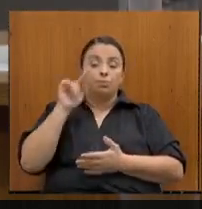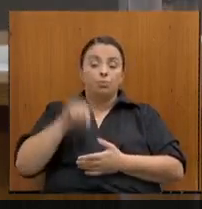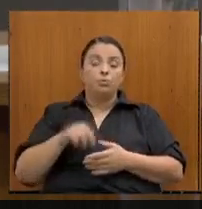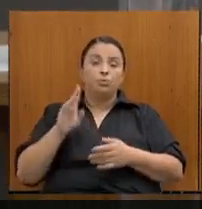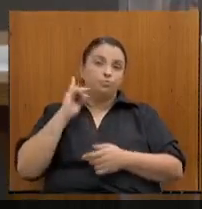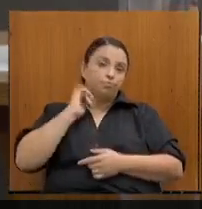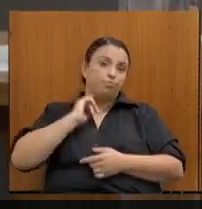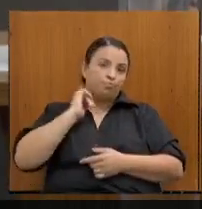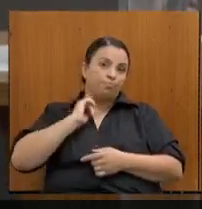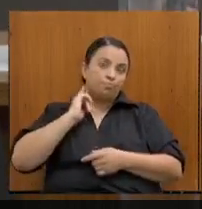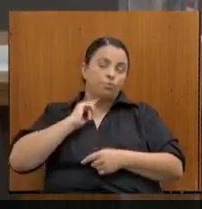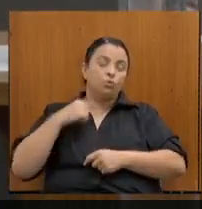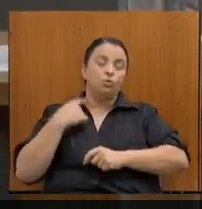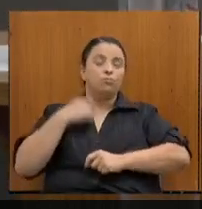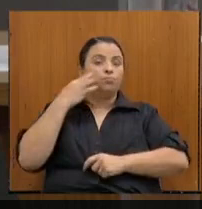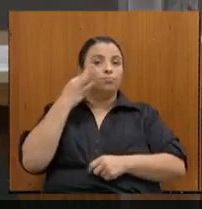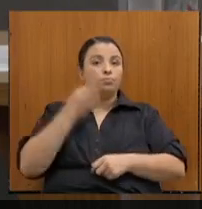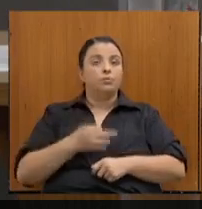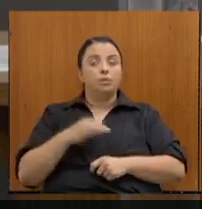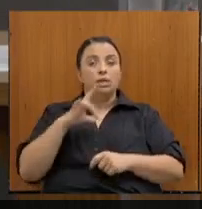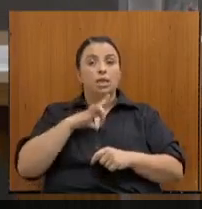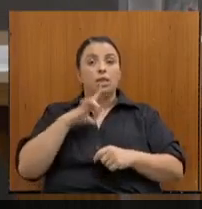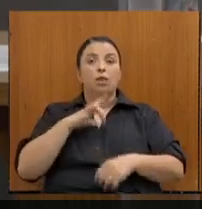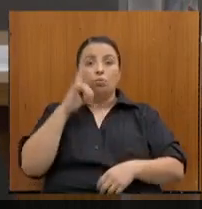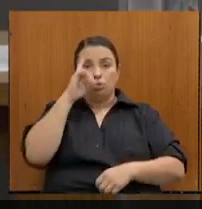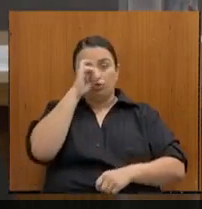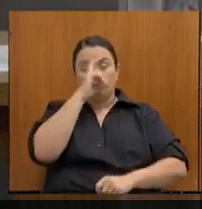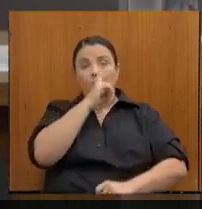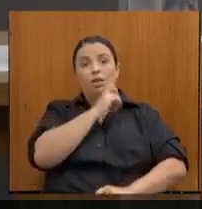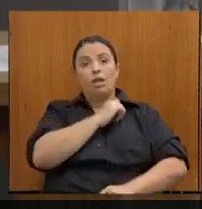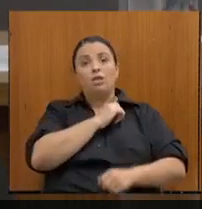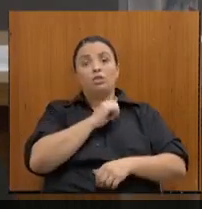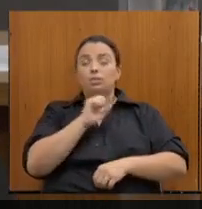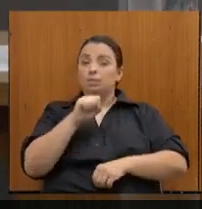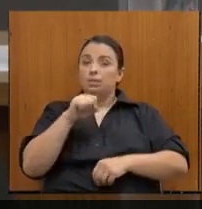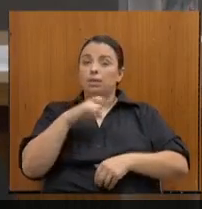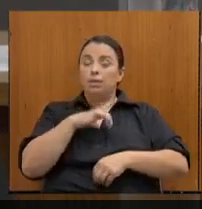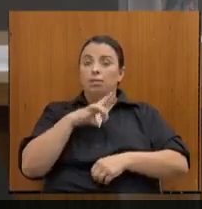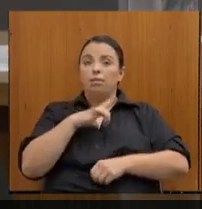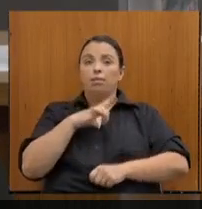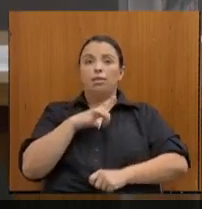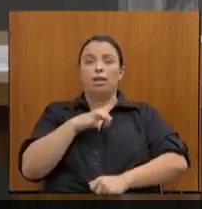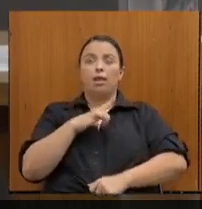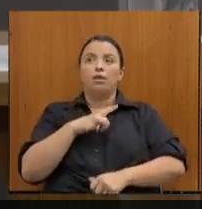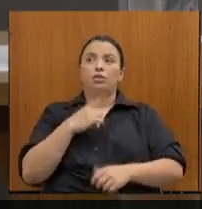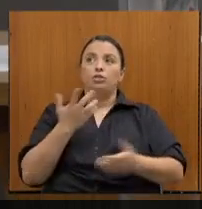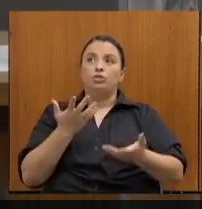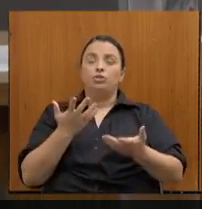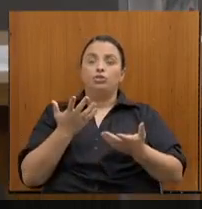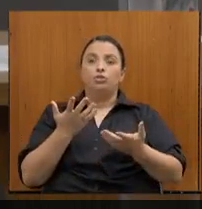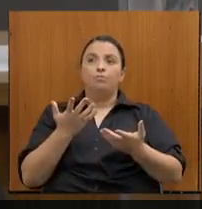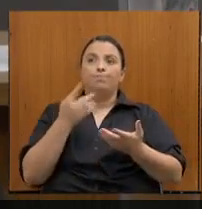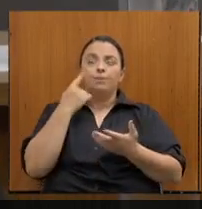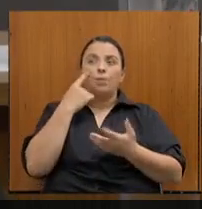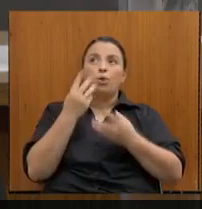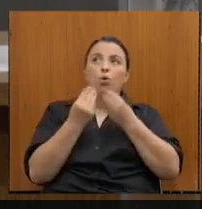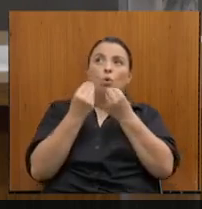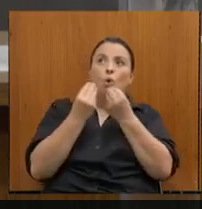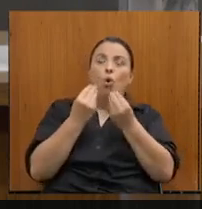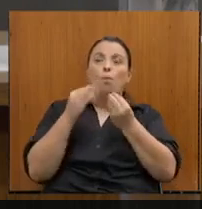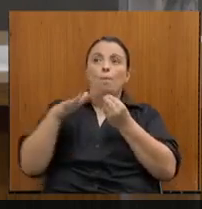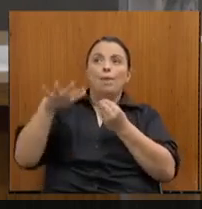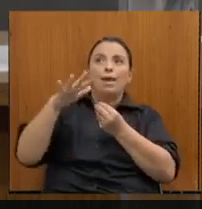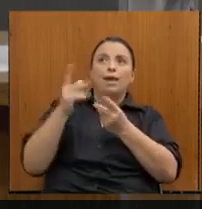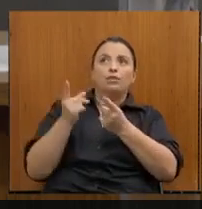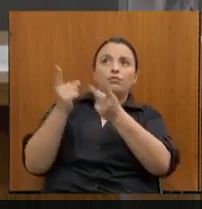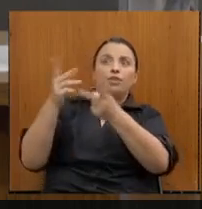entende que a diferença existe uma dificuldade é desse mineral mercado de exportação né uma vez